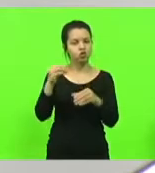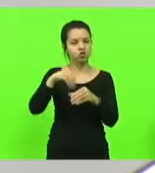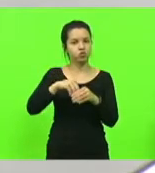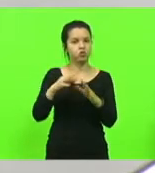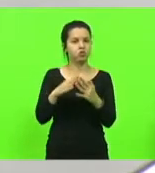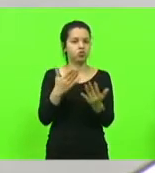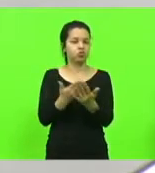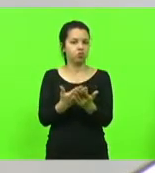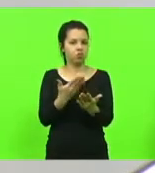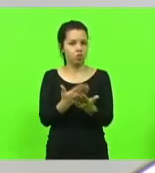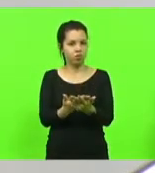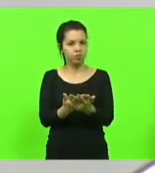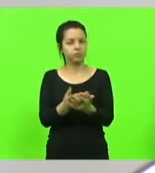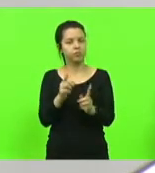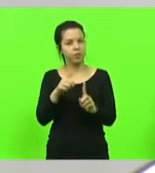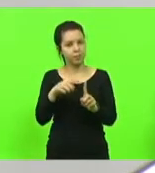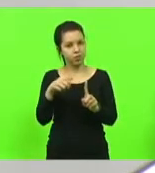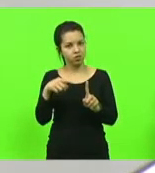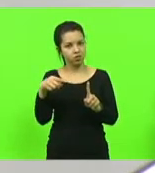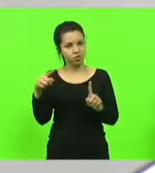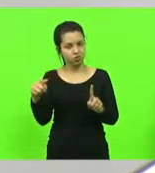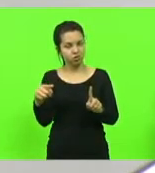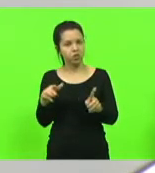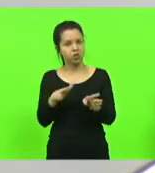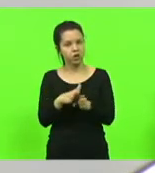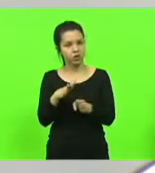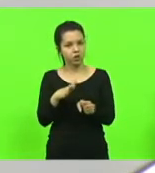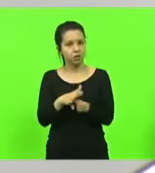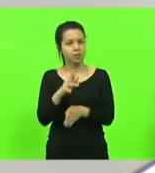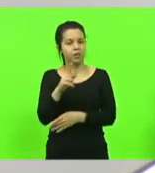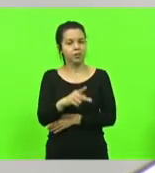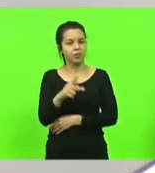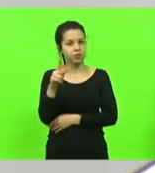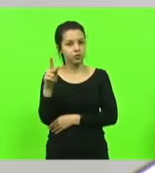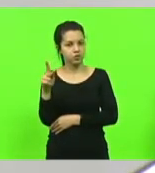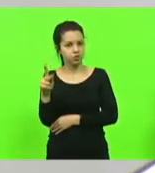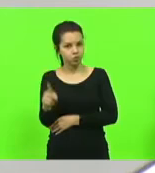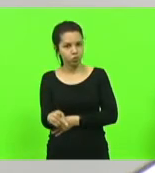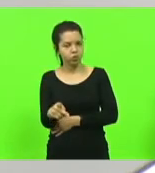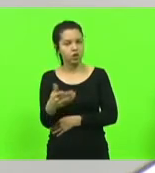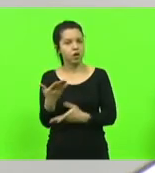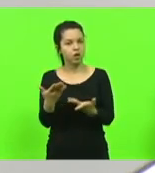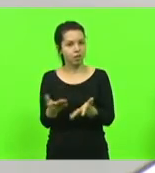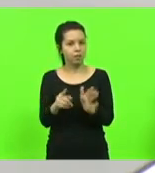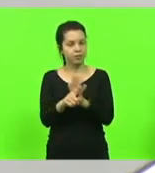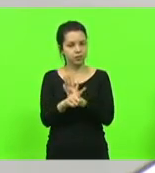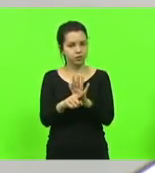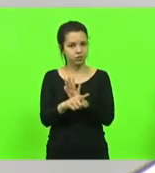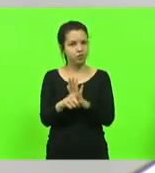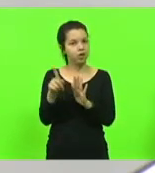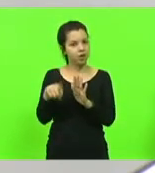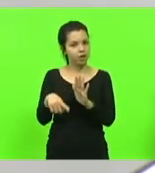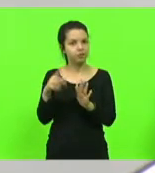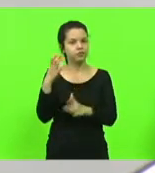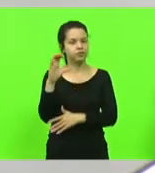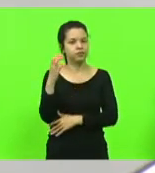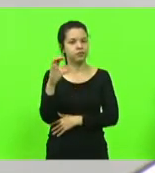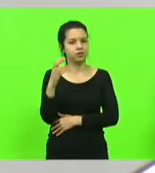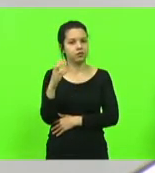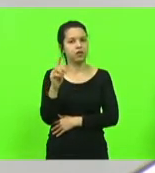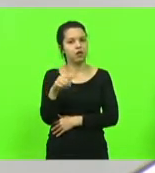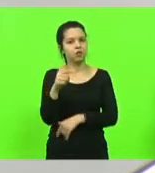que esta pesquisa, orientada pela professora, esta pesquisa é ciência. É um